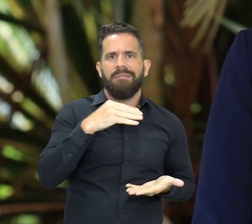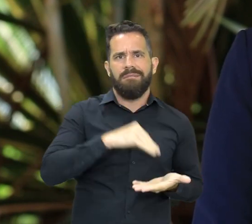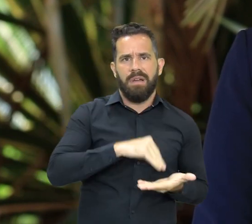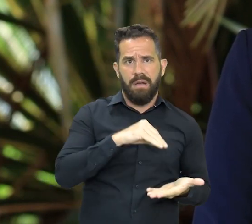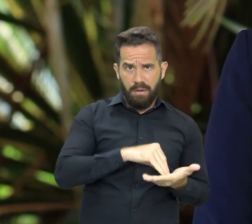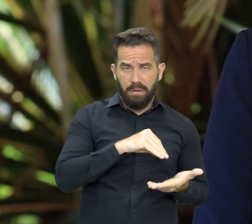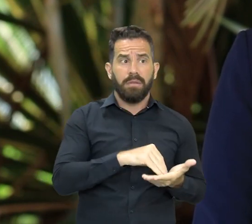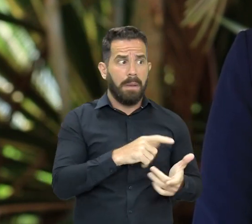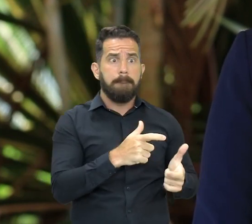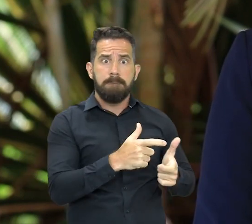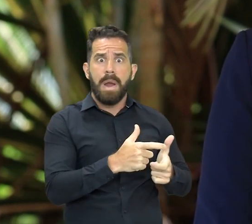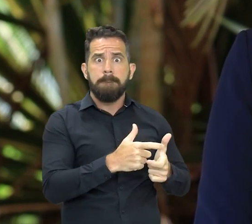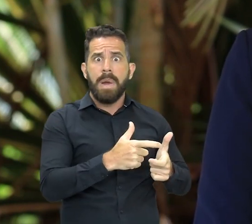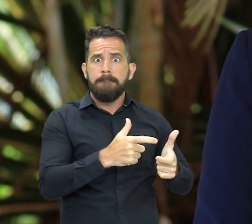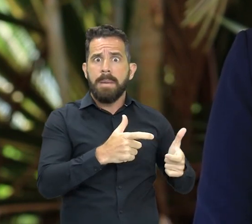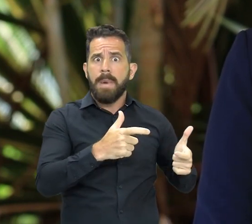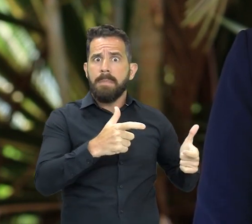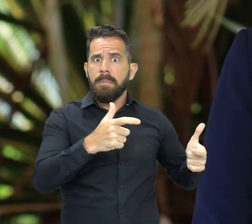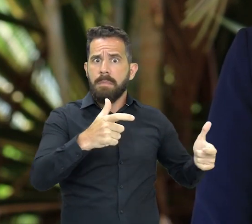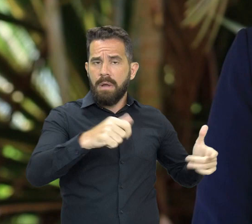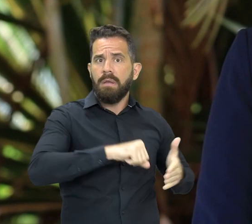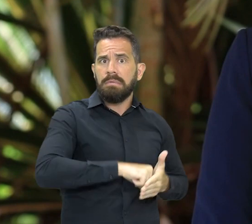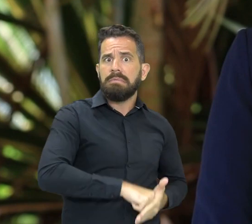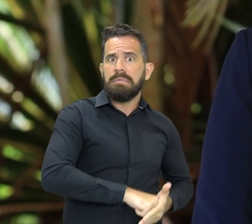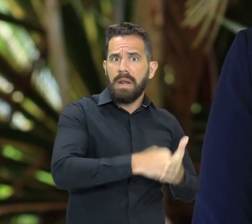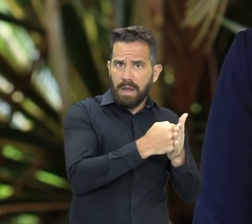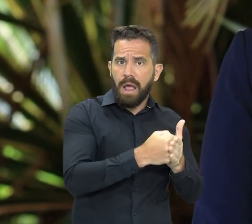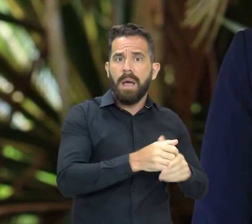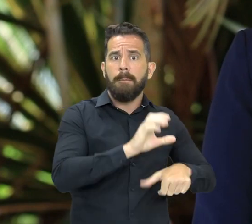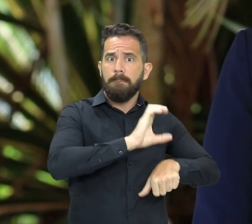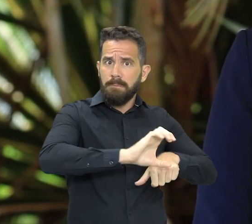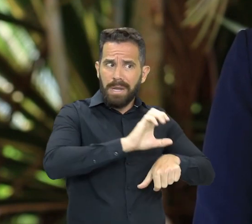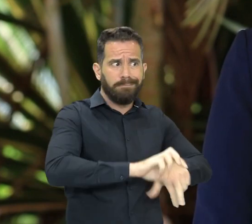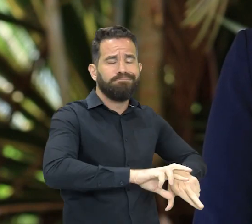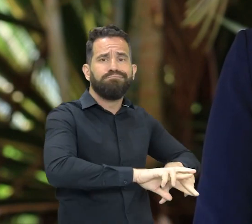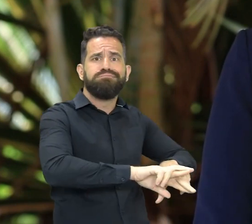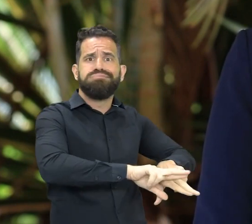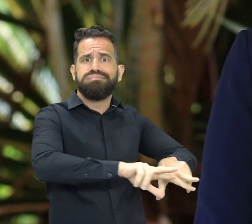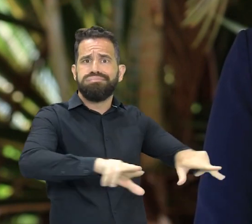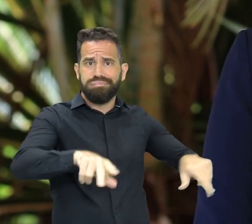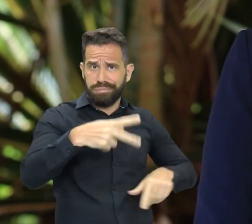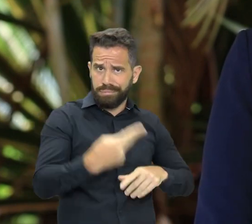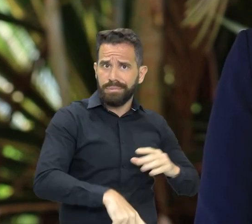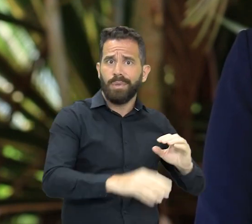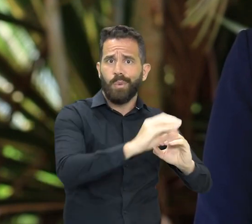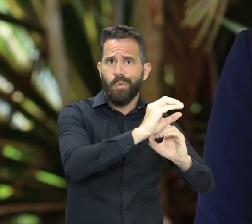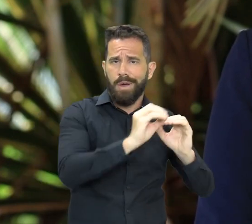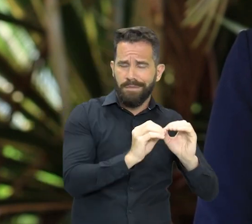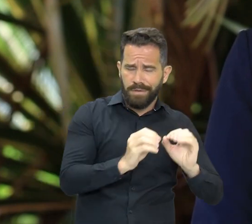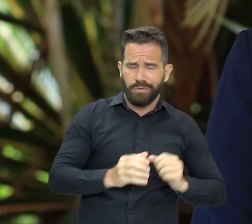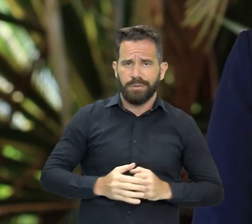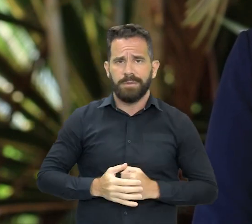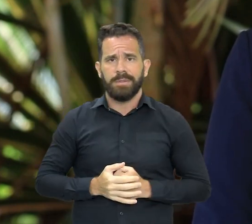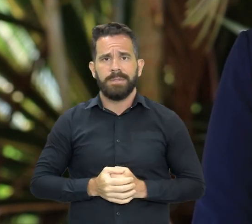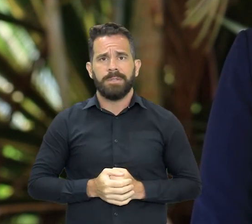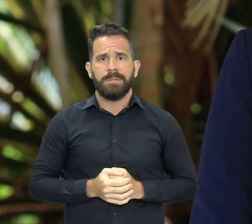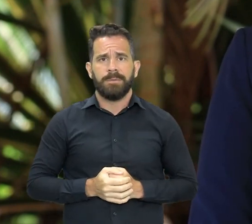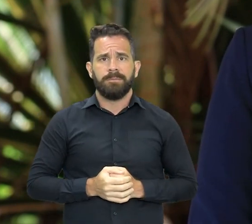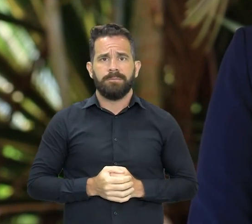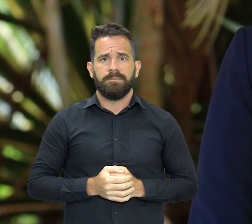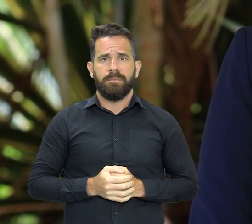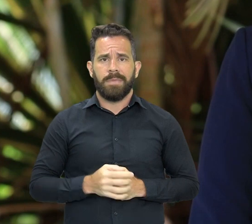ocorrendo, por exemplo, um número elevado de trancamentos nos nossos